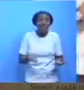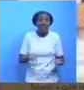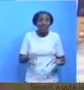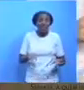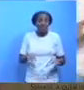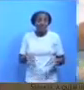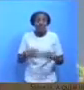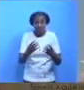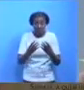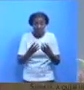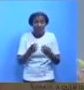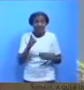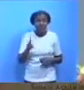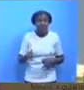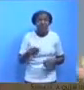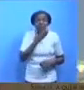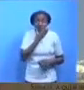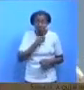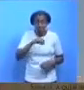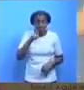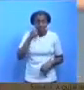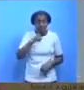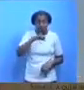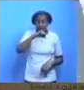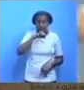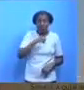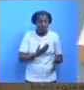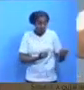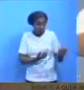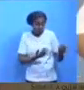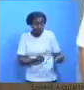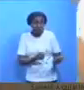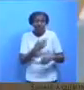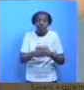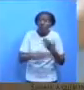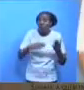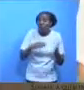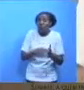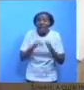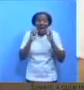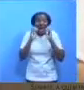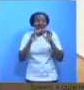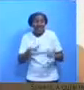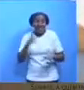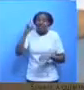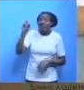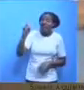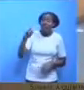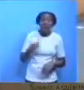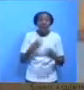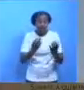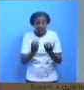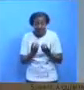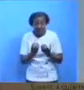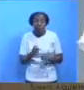um homem eu quero ser uma mulher eu quero ser um jovem pleno da tua graça Cheio da Tua Graça